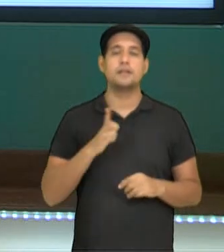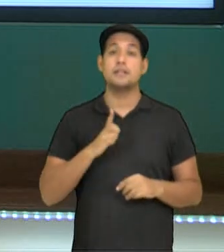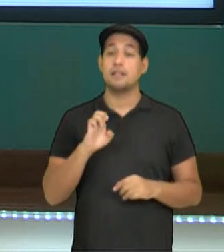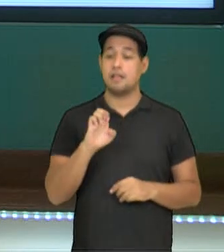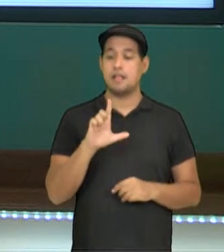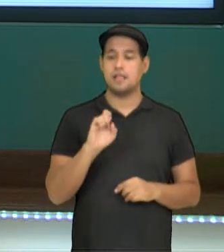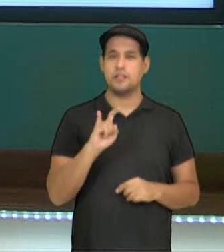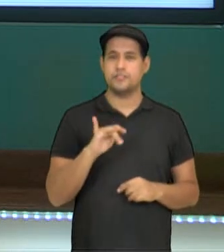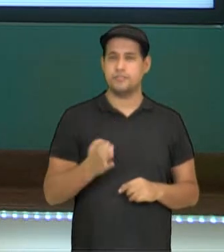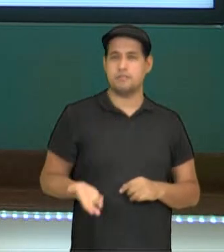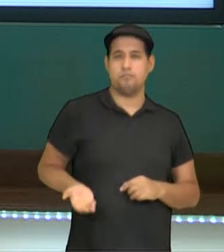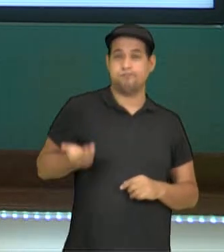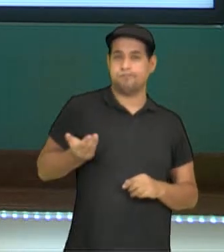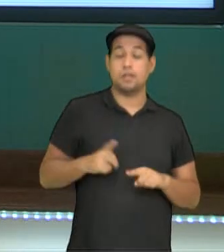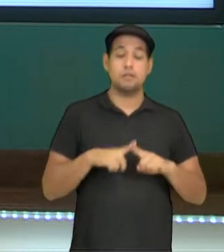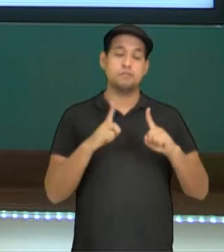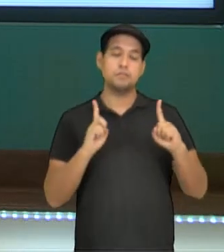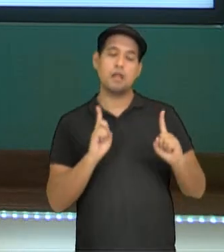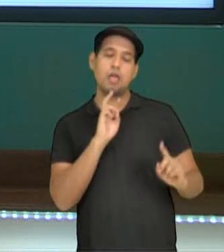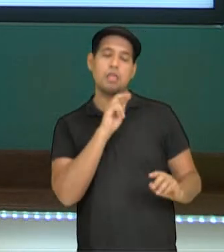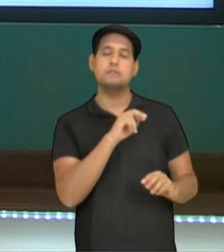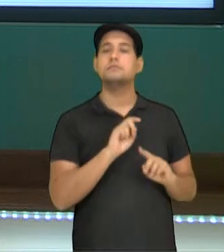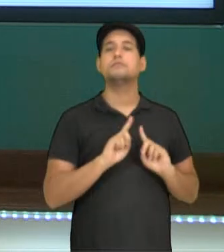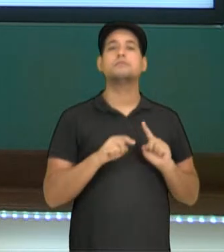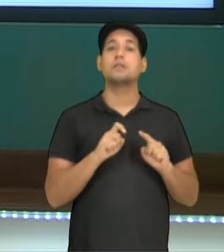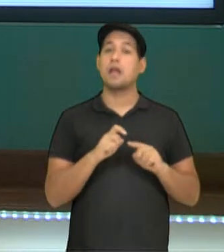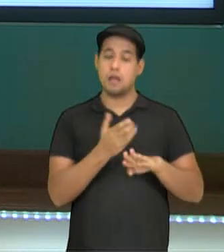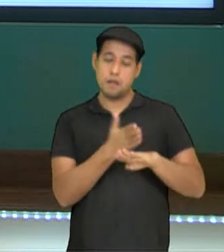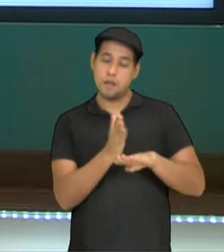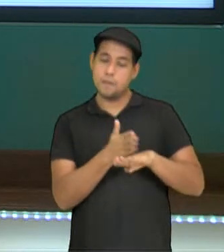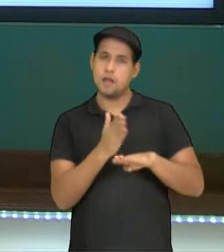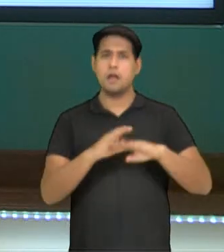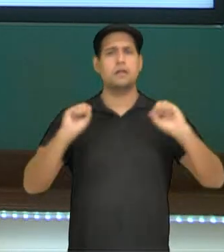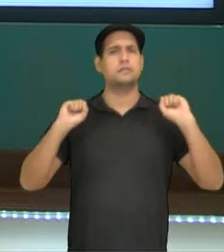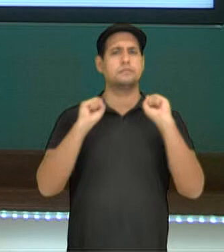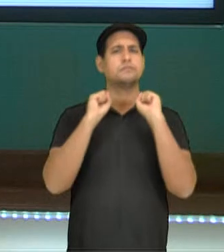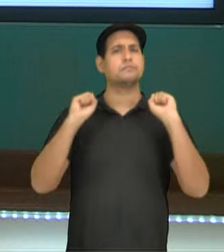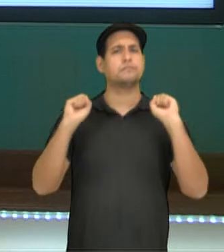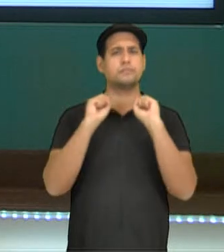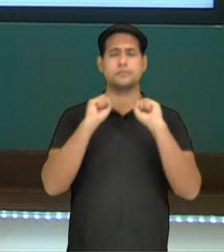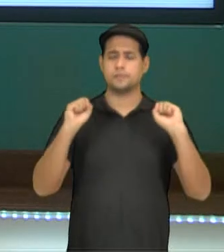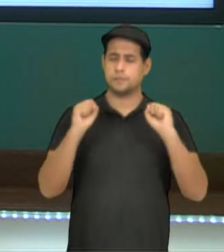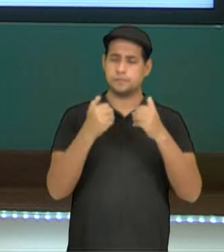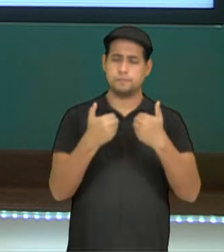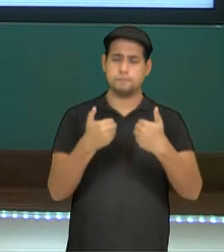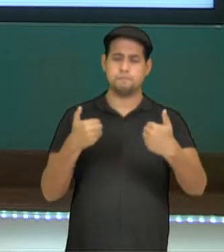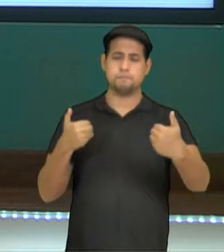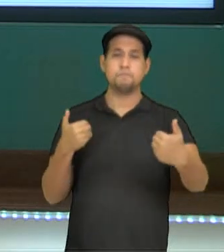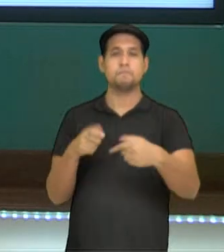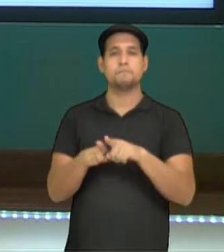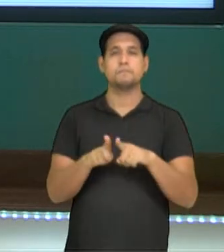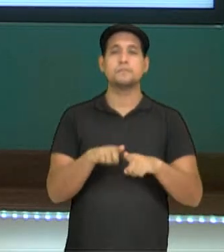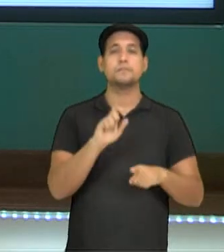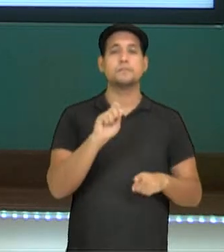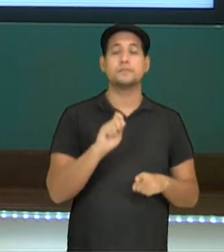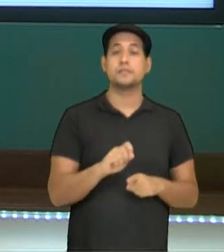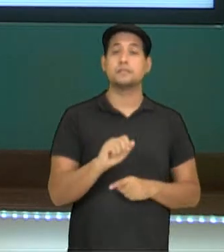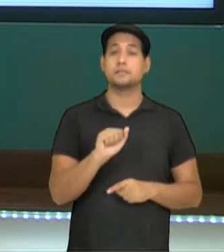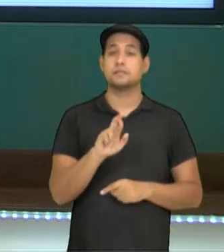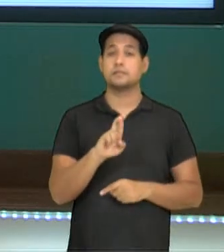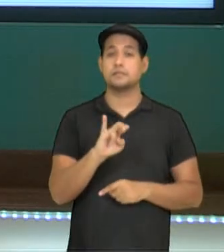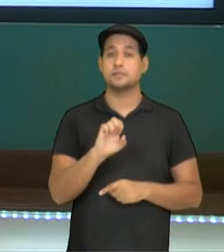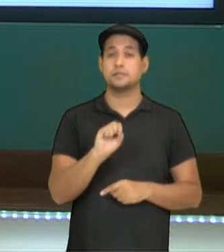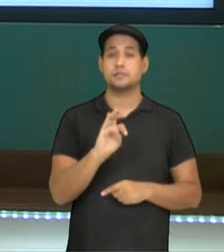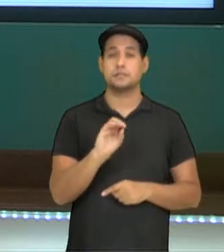elitista. Como resultado, depois disso, as práticas esportivas se distanciaram do aspecto aristocrático